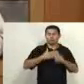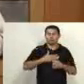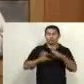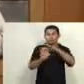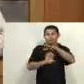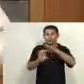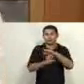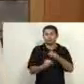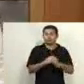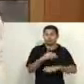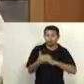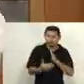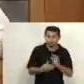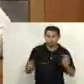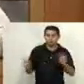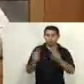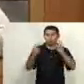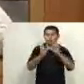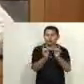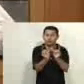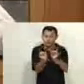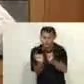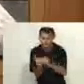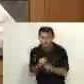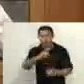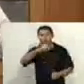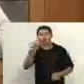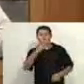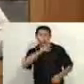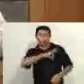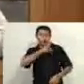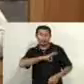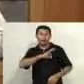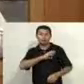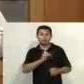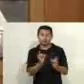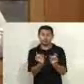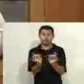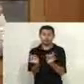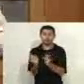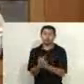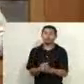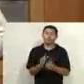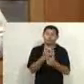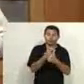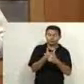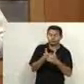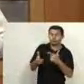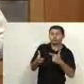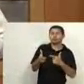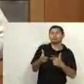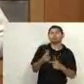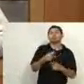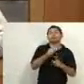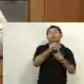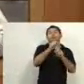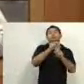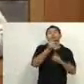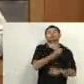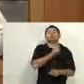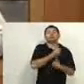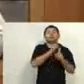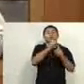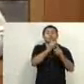empresa, tá? Todos os valores de vendas ou de salários, né, no caso de vendas, e divido pelo número de meses que eu mostrei. Eu tenho a